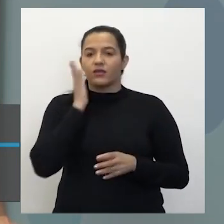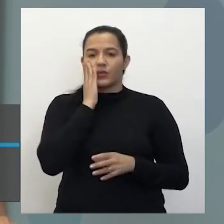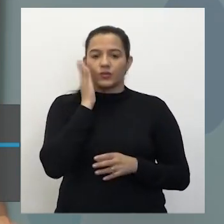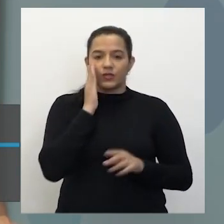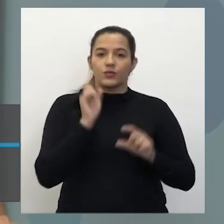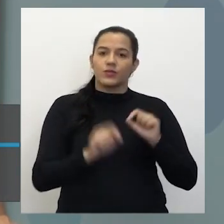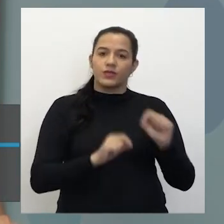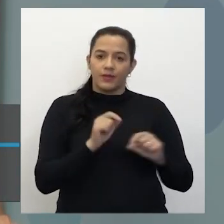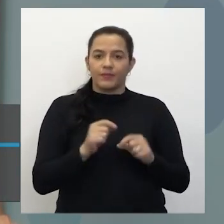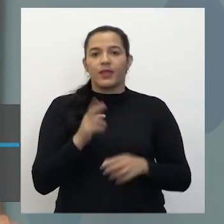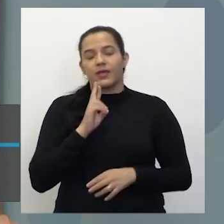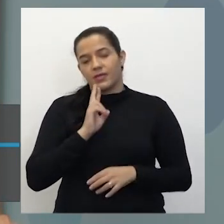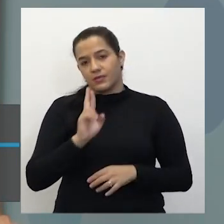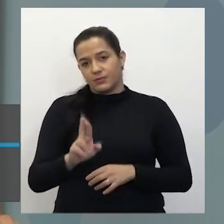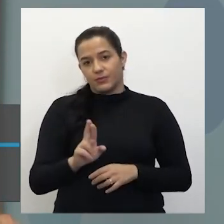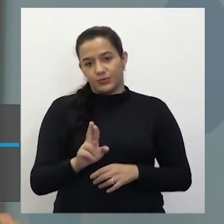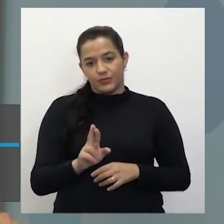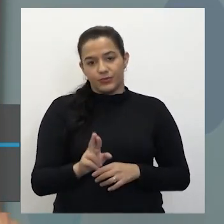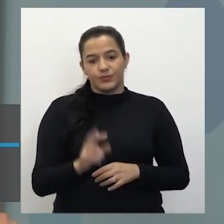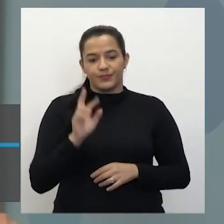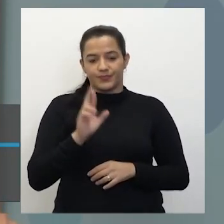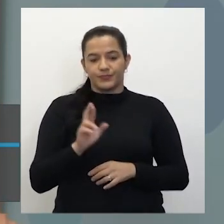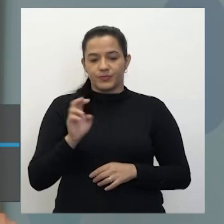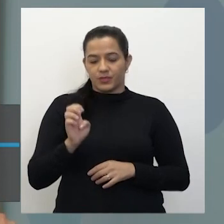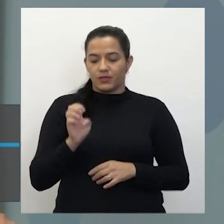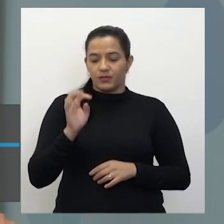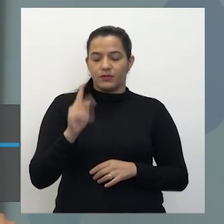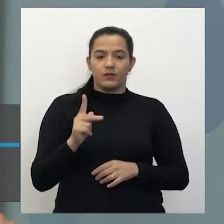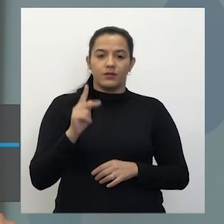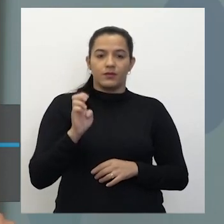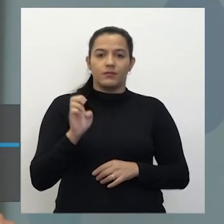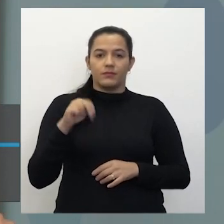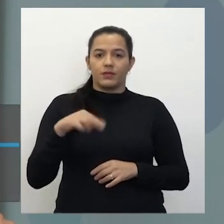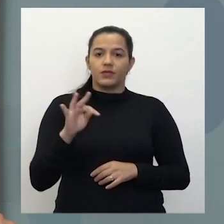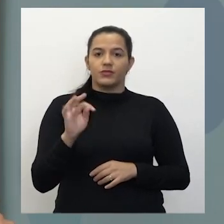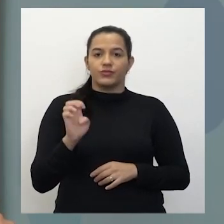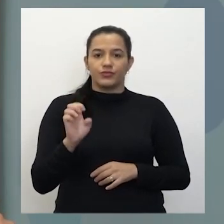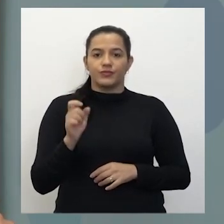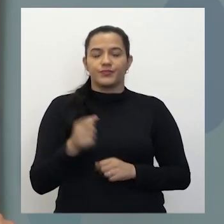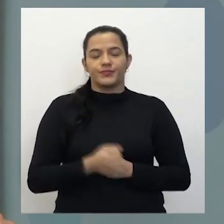vão assistir, o que é um repente. Então, já voltamos.